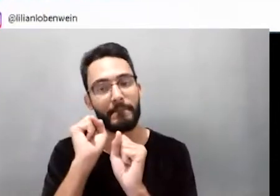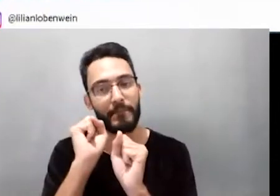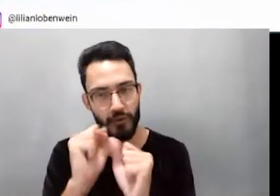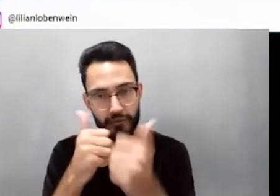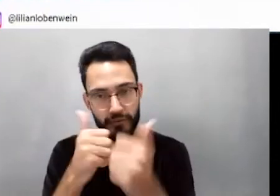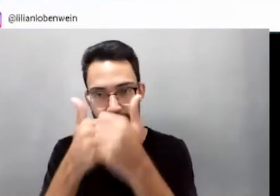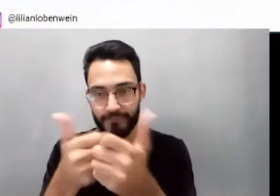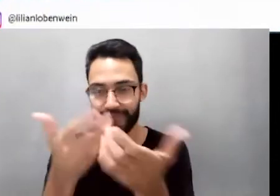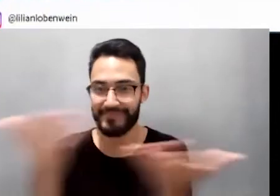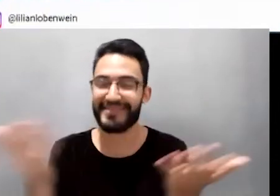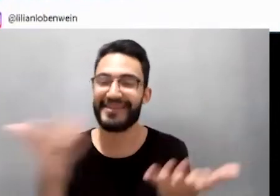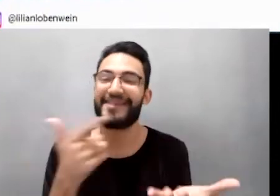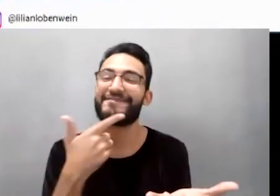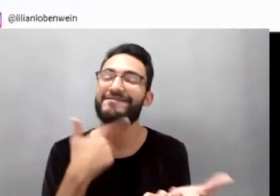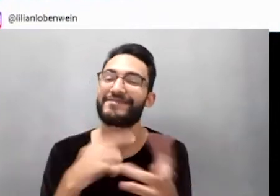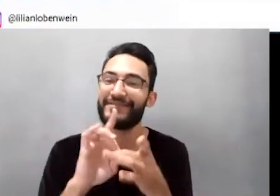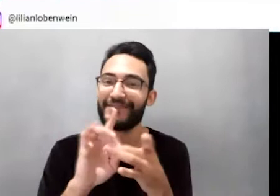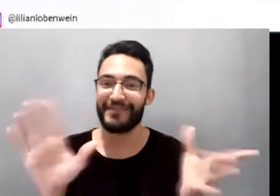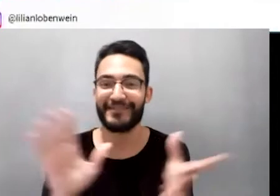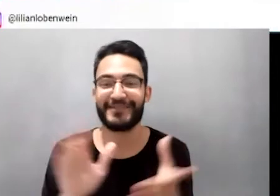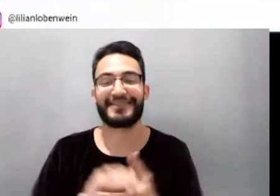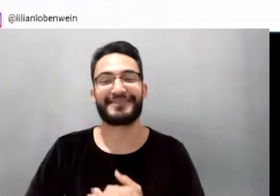fiquem à vontade, vai ser um prazer.